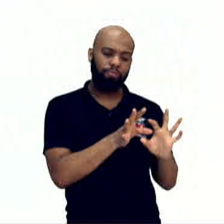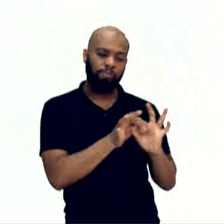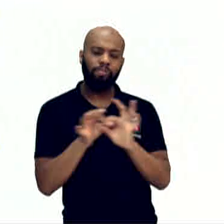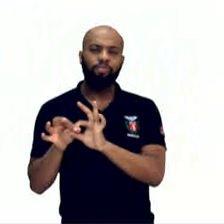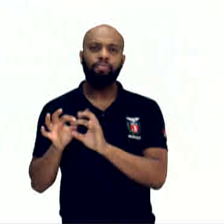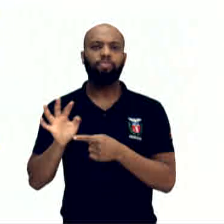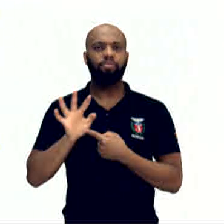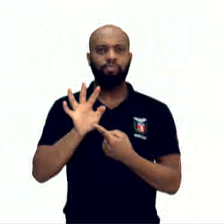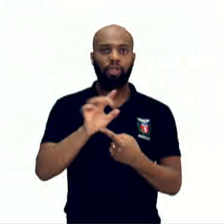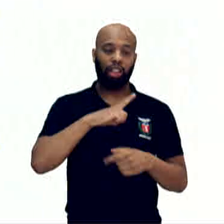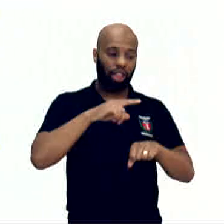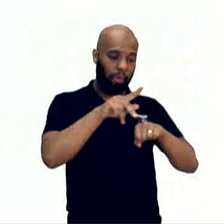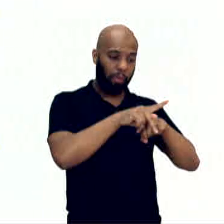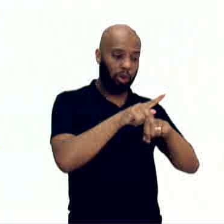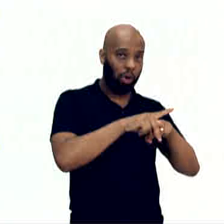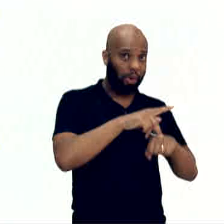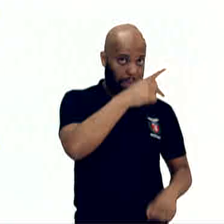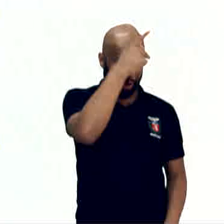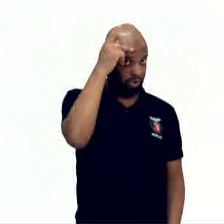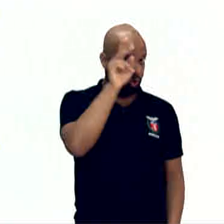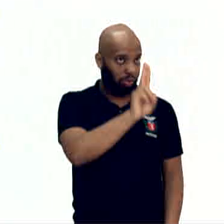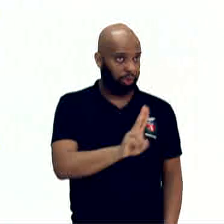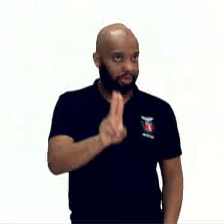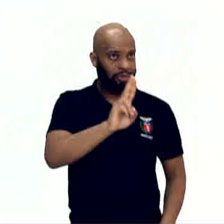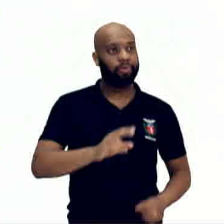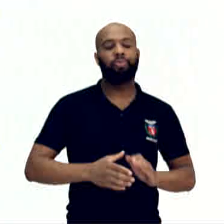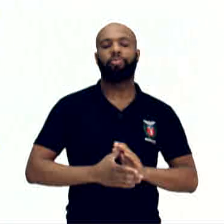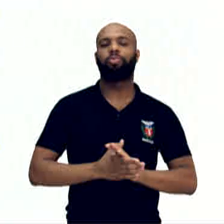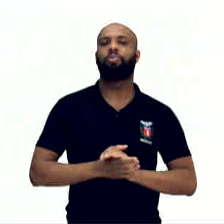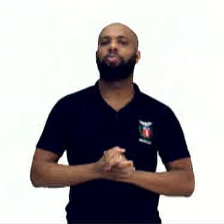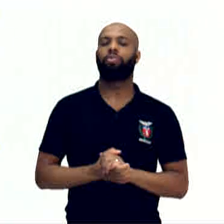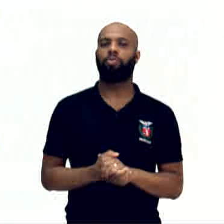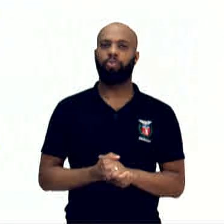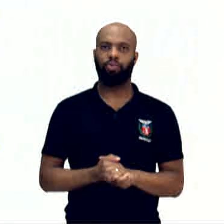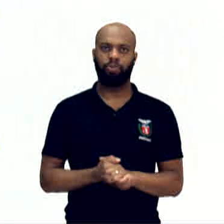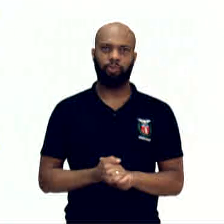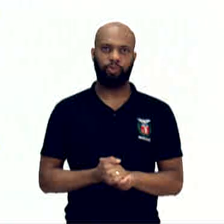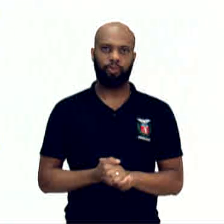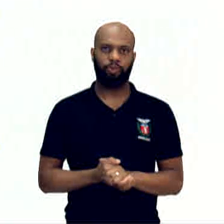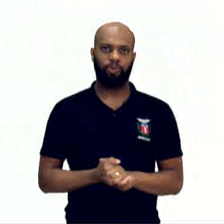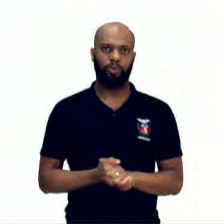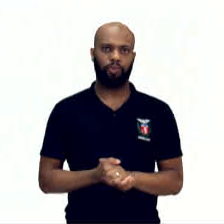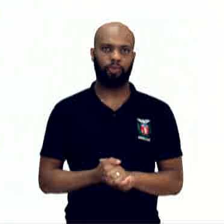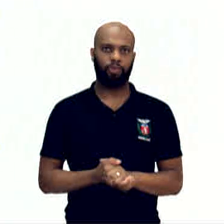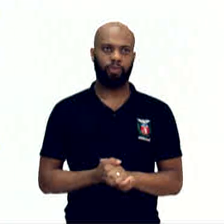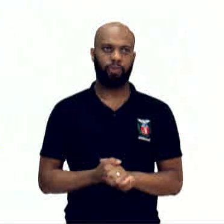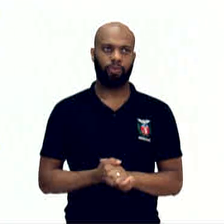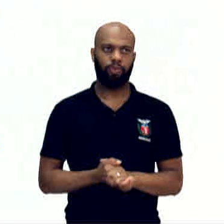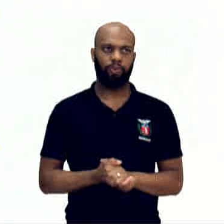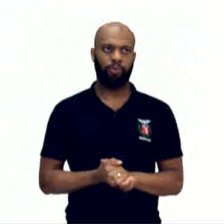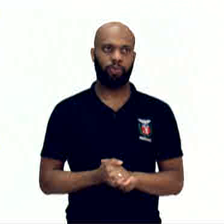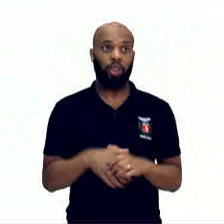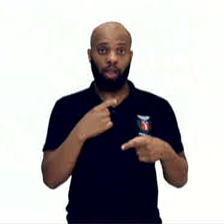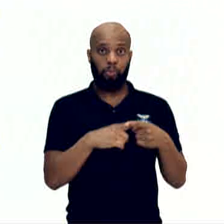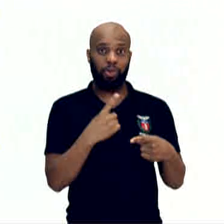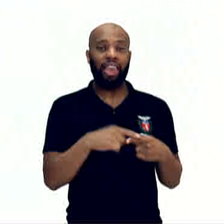de um pronome pessoal para o outro. Nuestra língua ha recorrido, lembram? Percorreu um largo, um